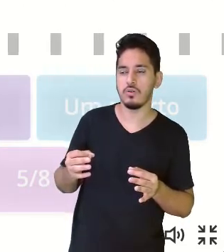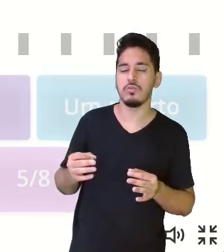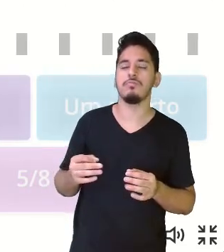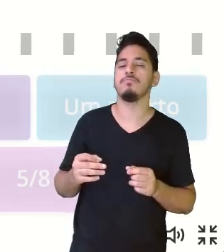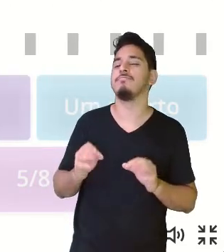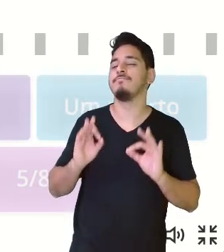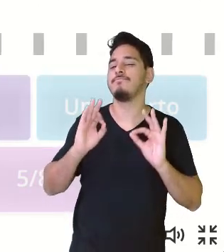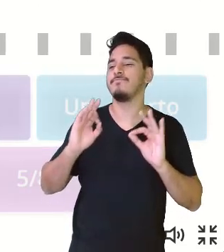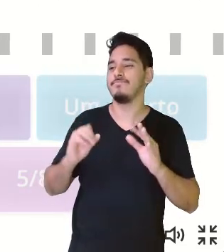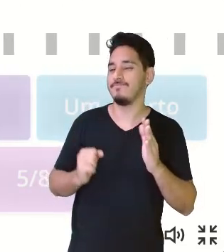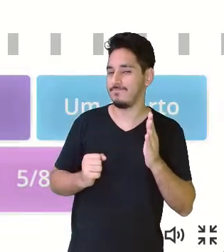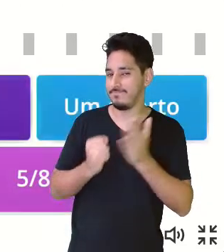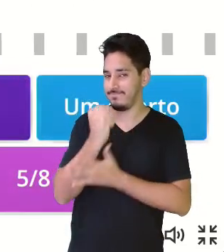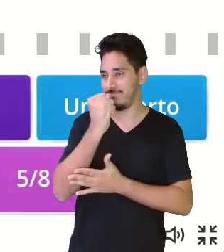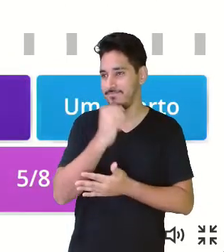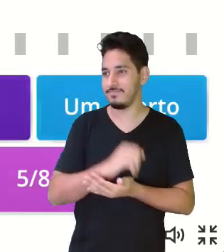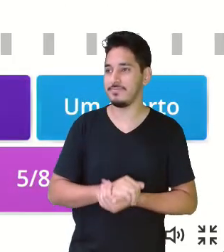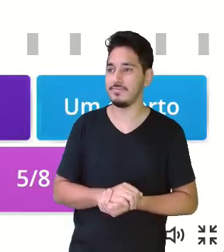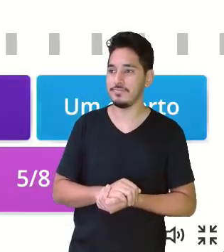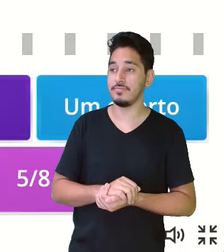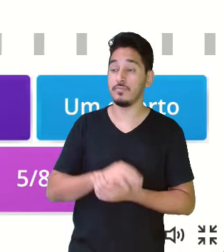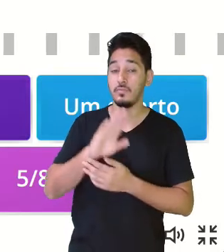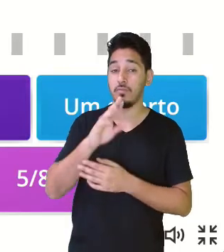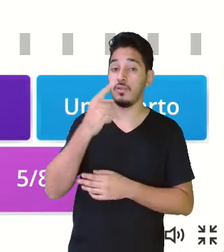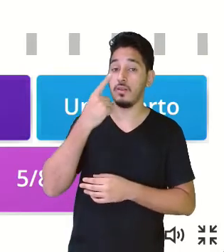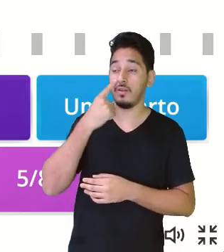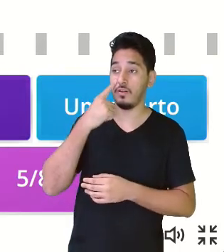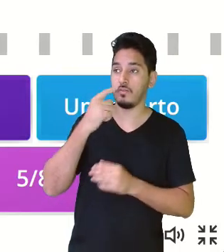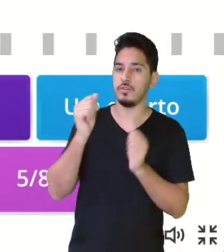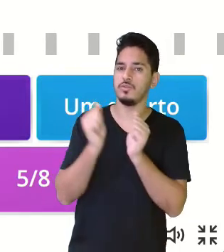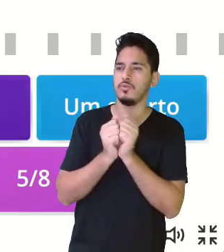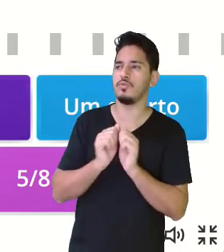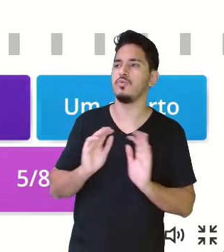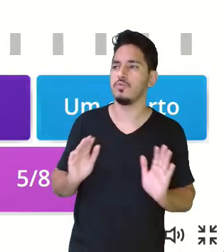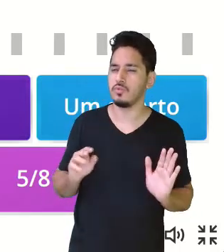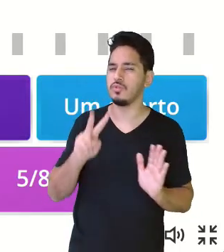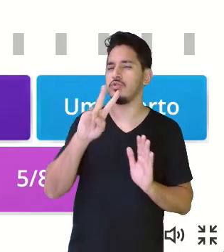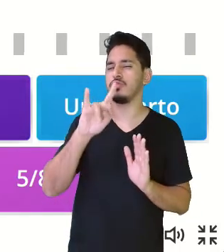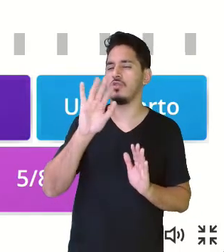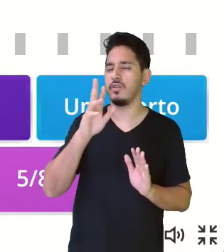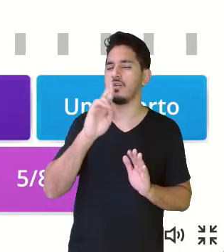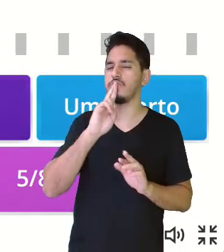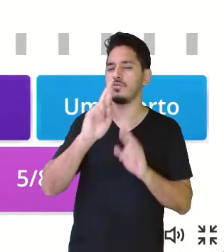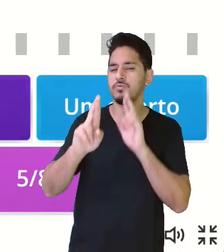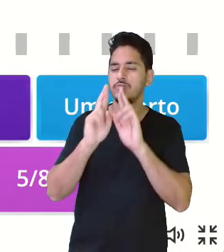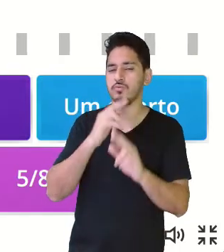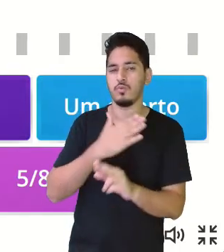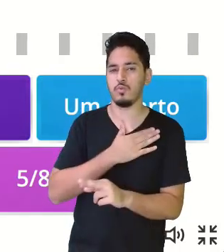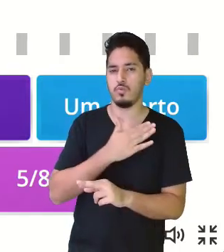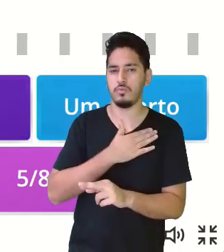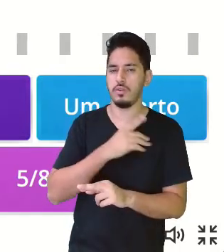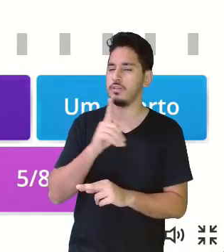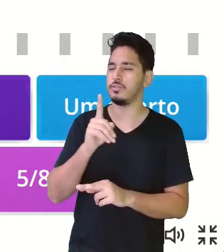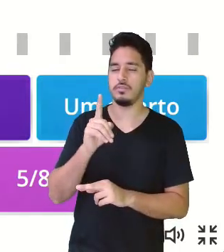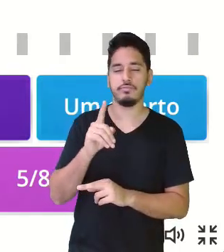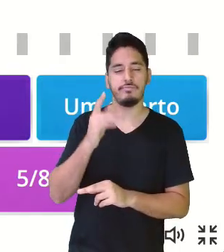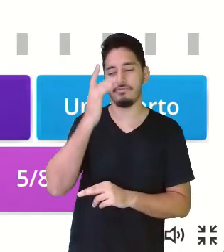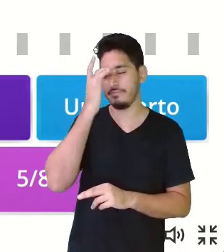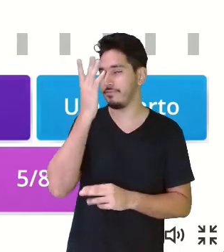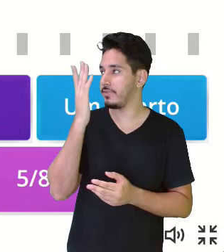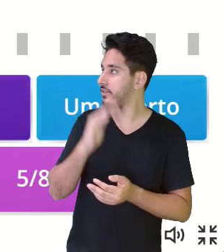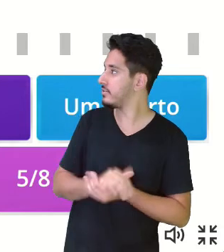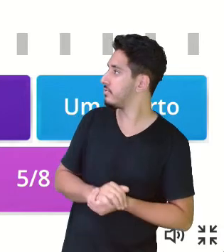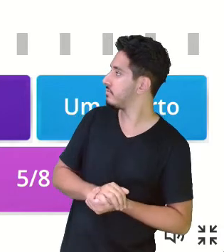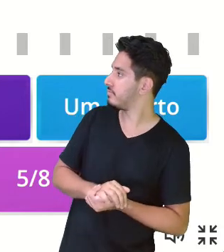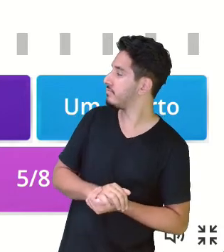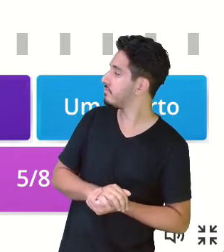Com certeza acertou. Acompanha e já vai respondendo comigo. Essa tá de graça. Essa tá